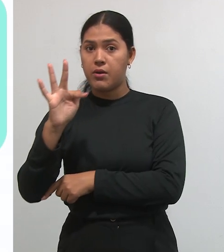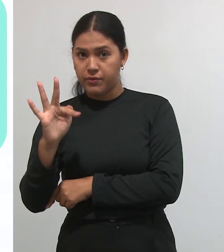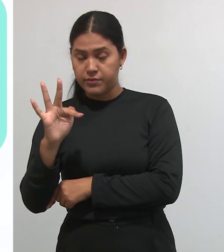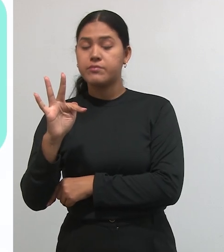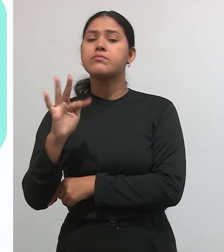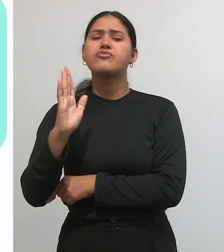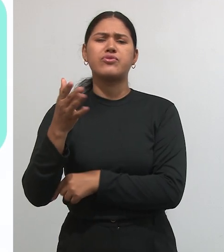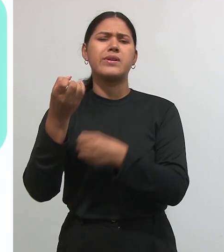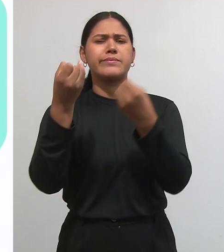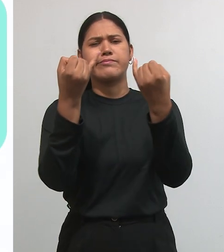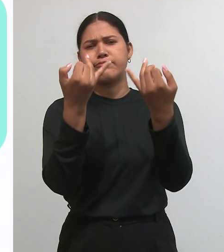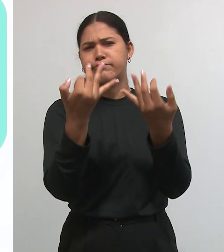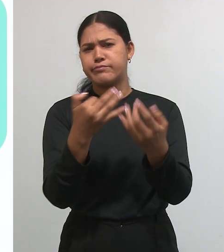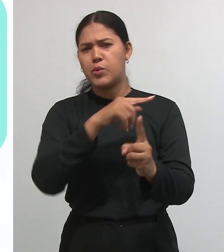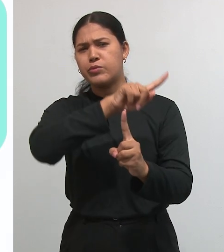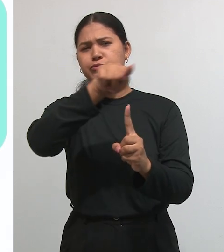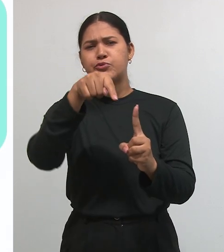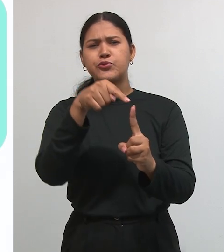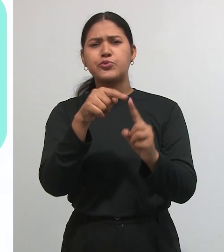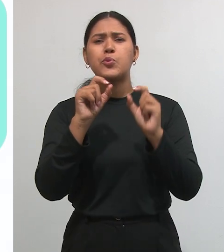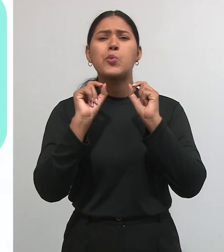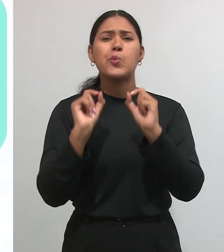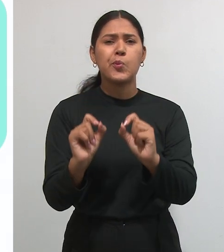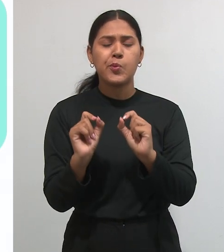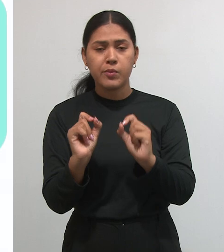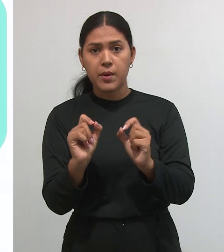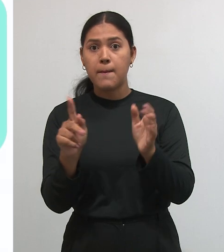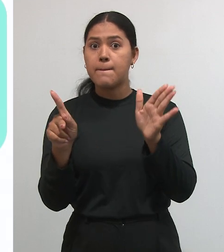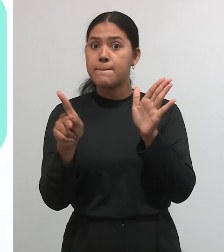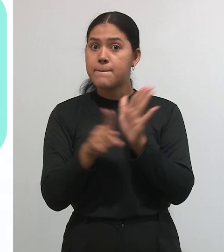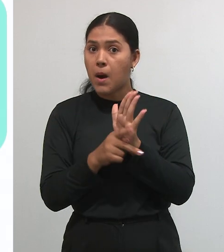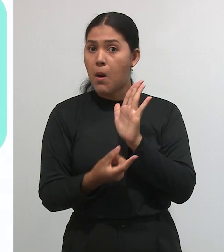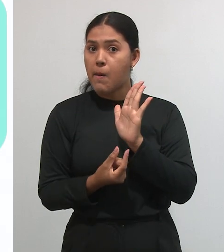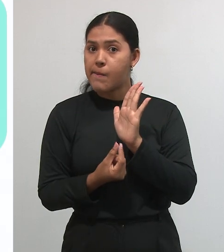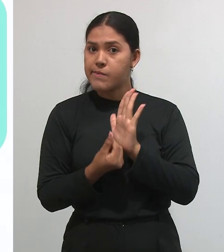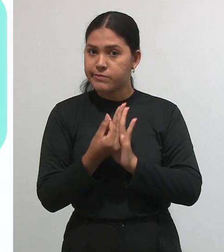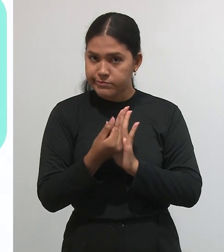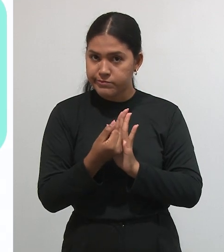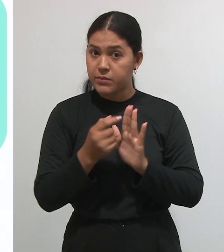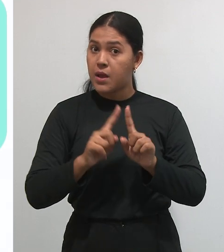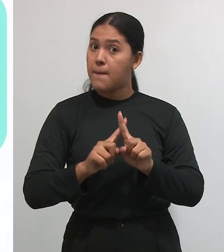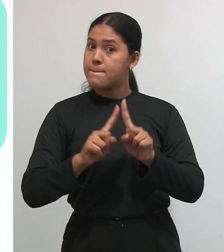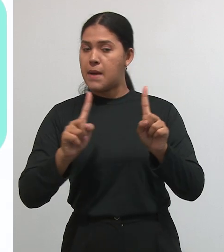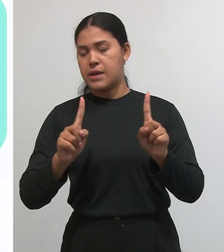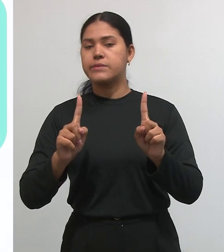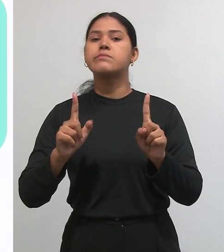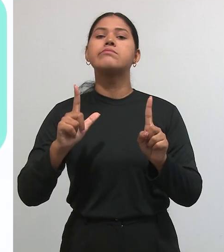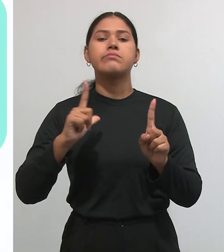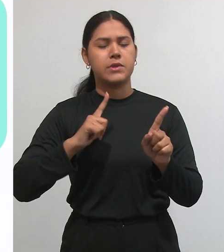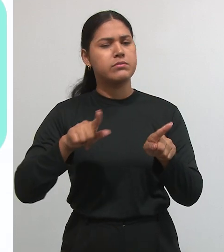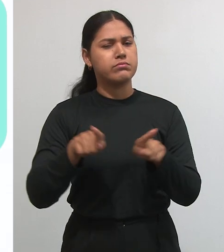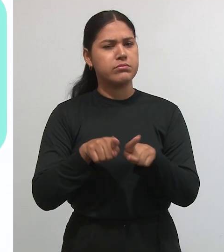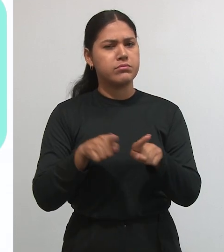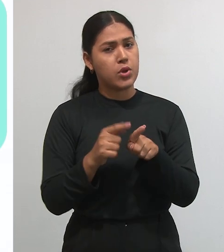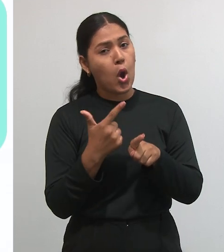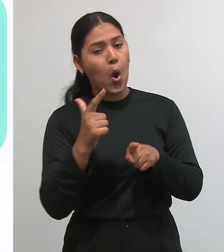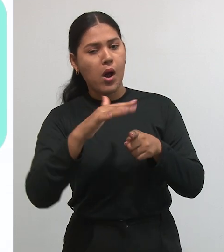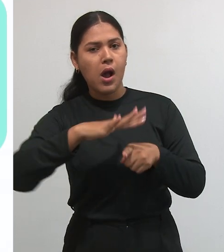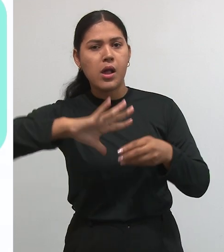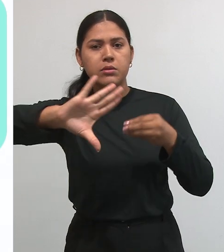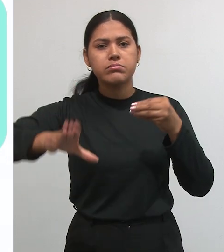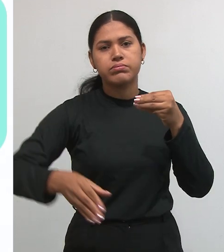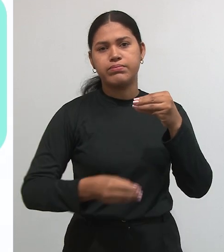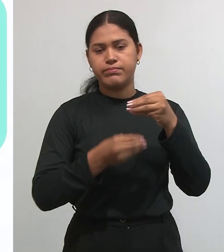Federal. Como eu falei, o principal foco dela é orçamentário. Mas não quer dizer que ela também não aborde sobre a